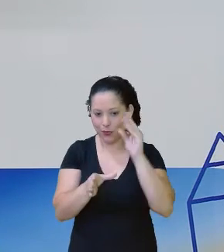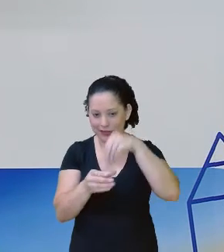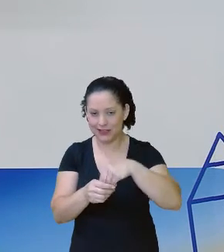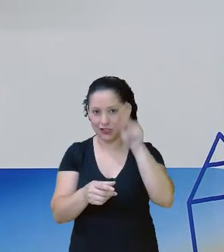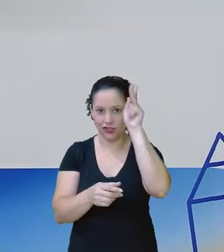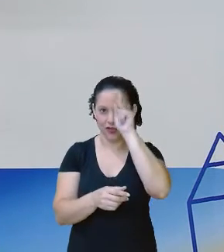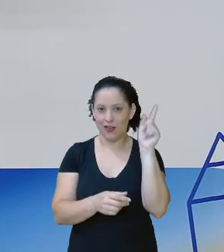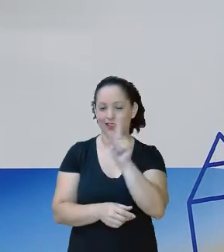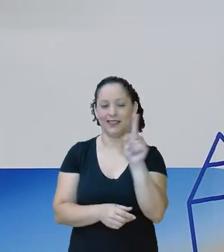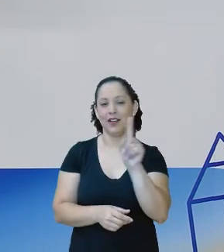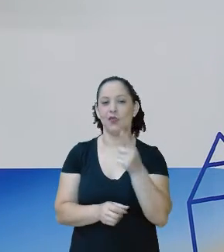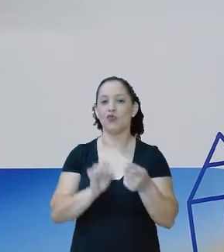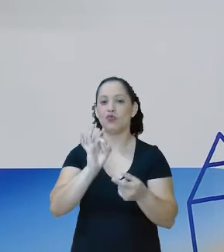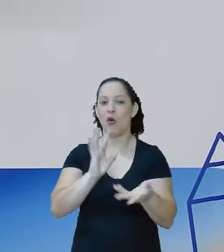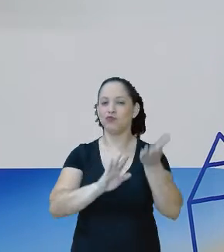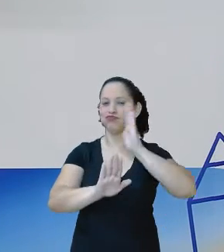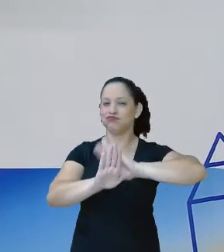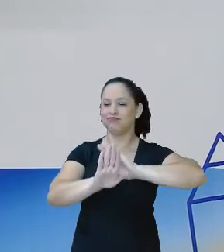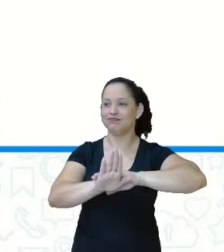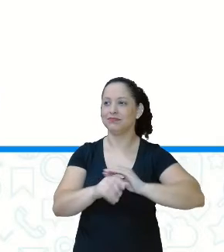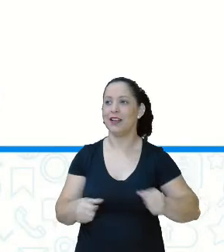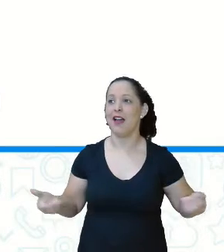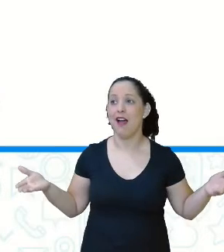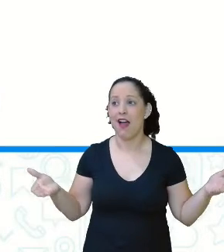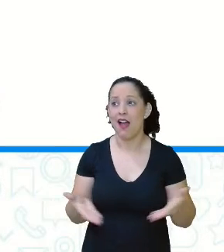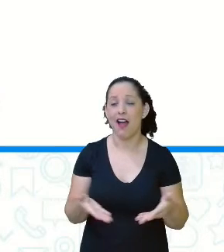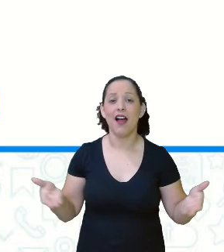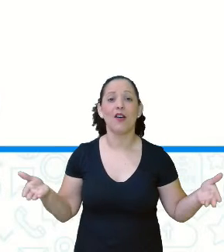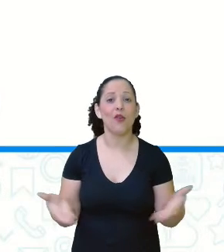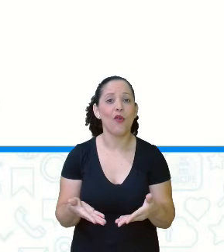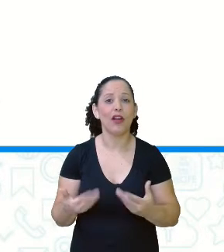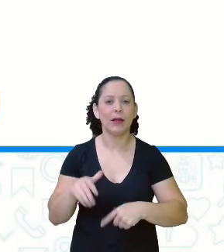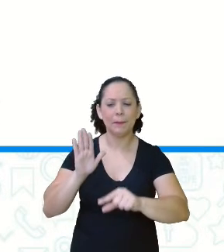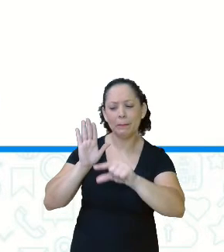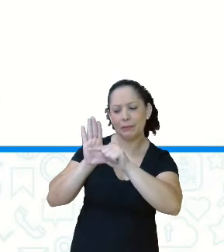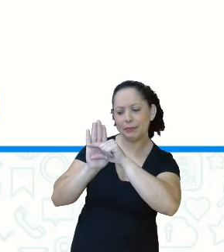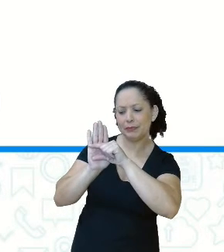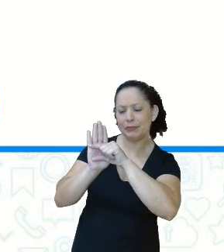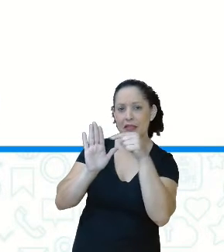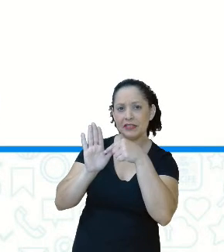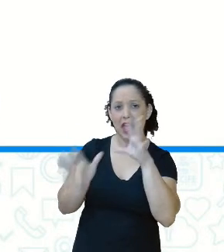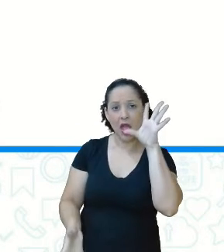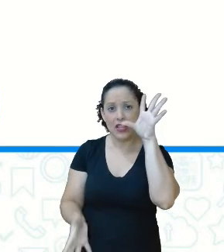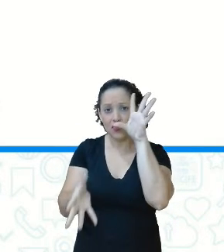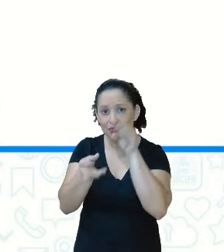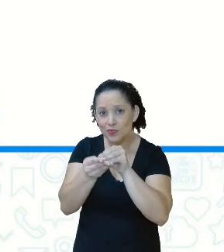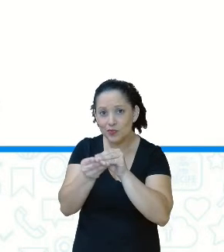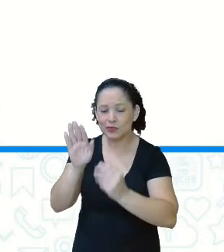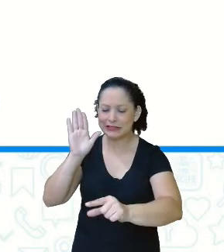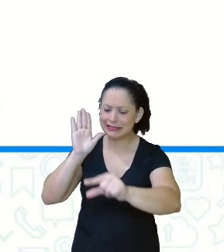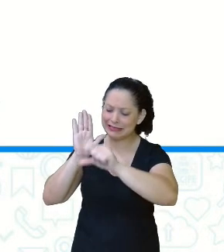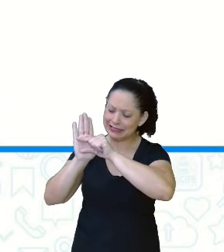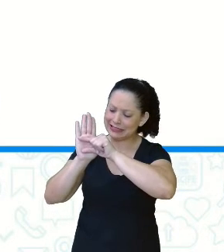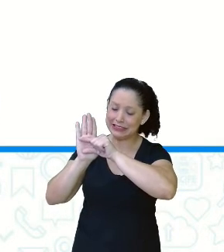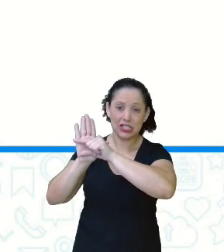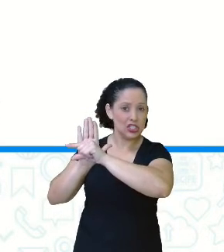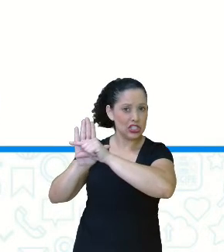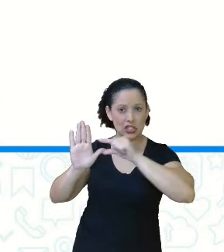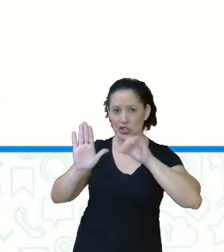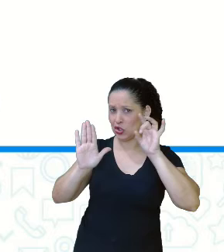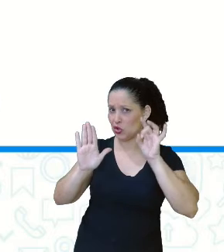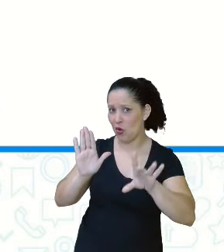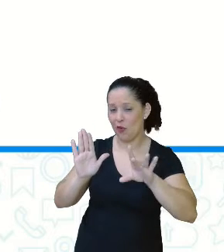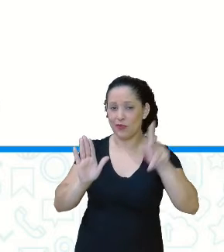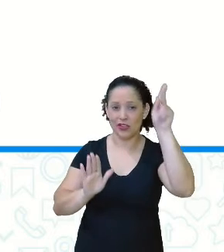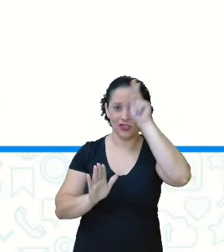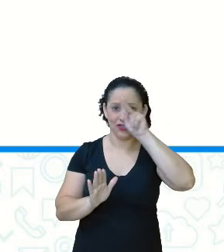da história. Agora vamos ler um mini conto da Branca de Neve também. Só que aí já tem um reconto, né? Já está com... Olha o título,